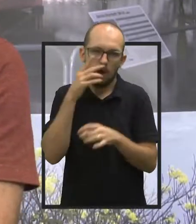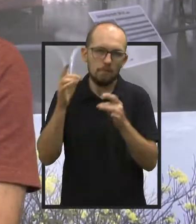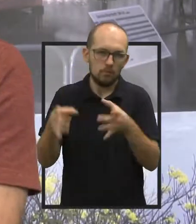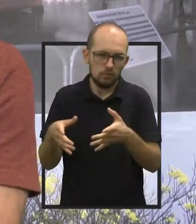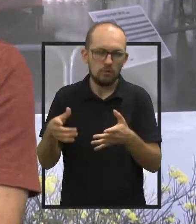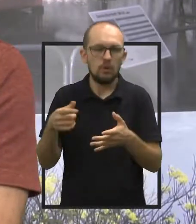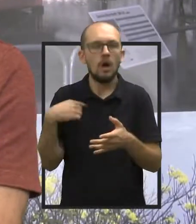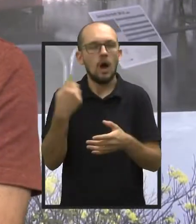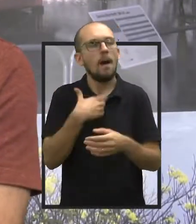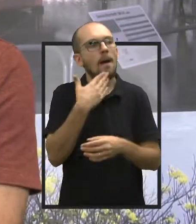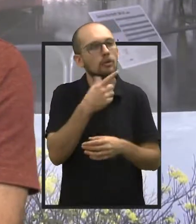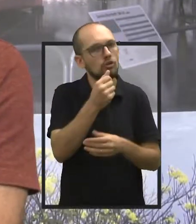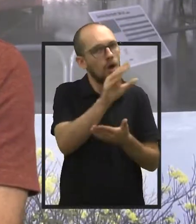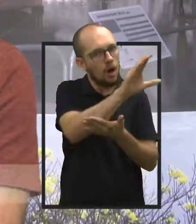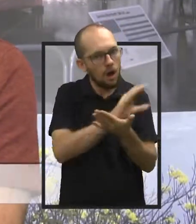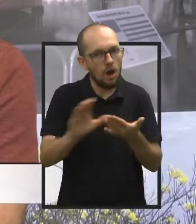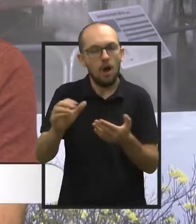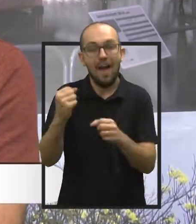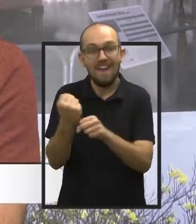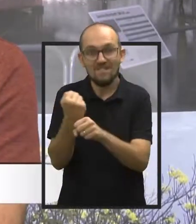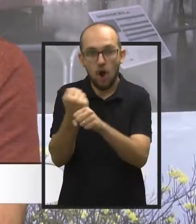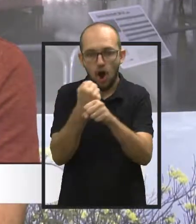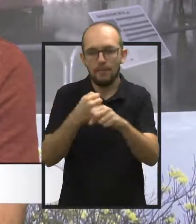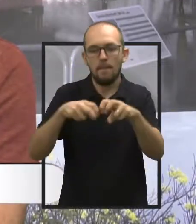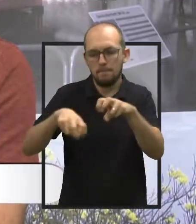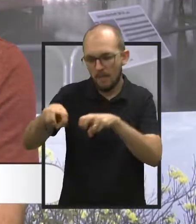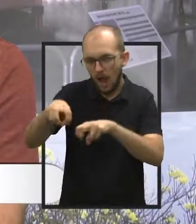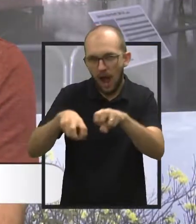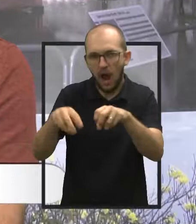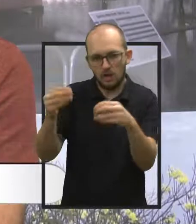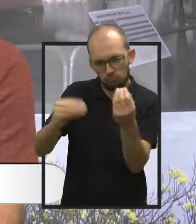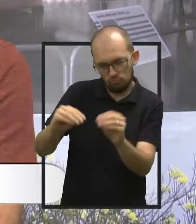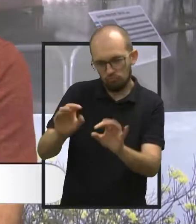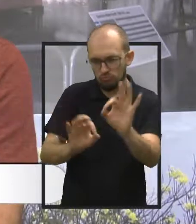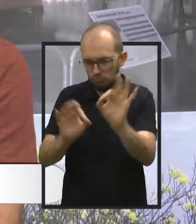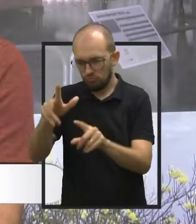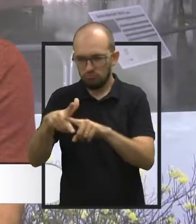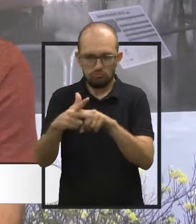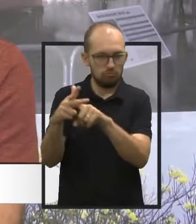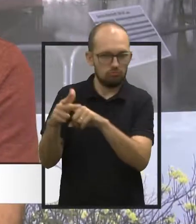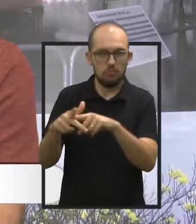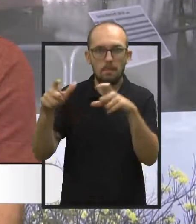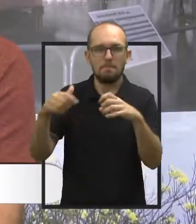é para fazer a reforma no Parque Infantil, que é para fazer a reforma